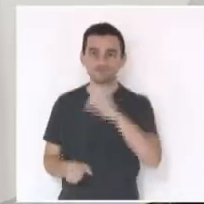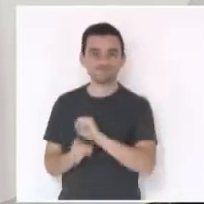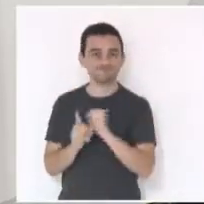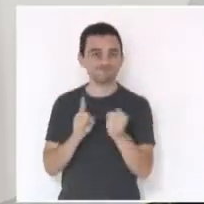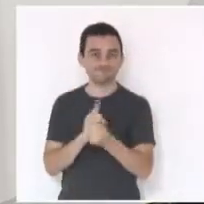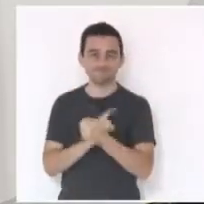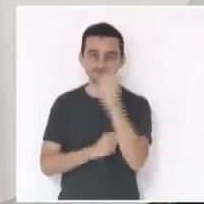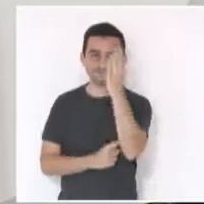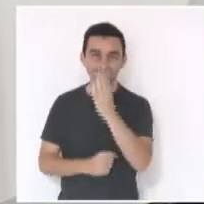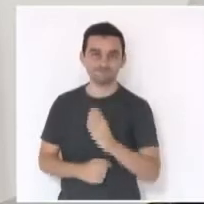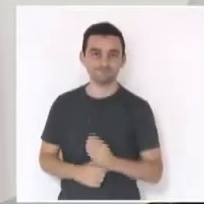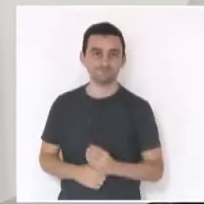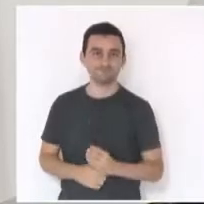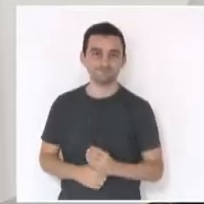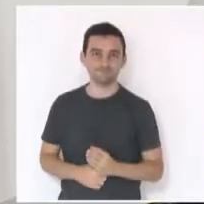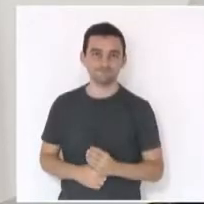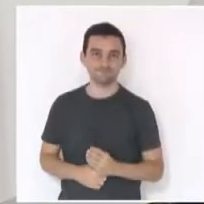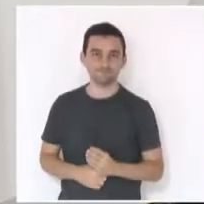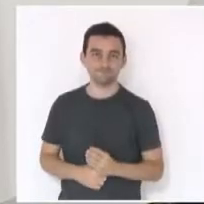brasileira